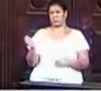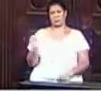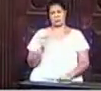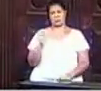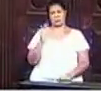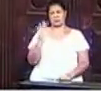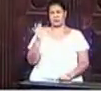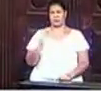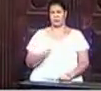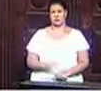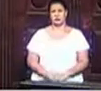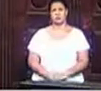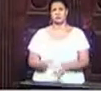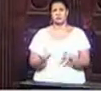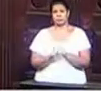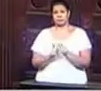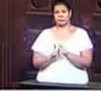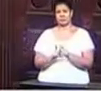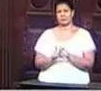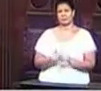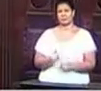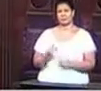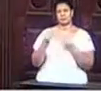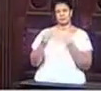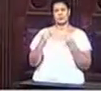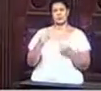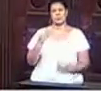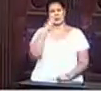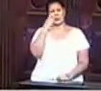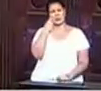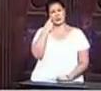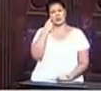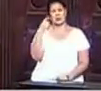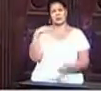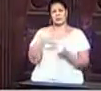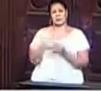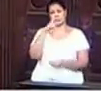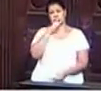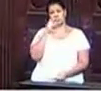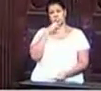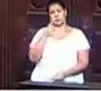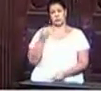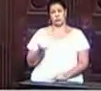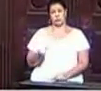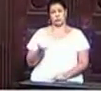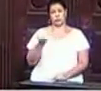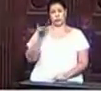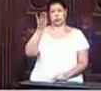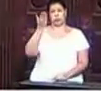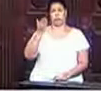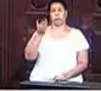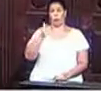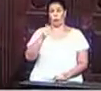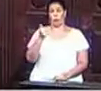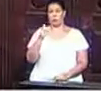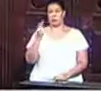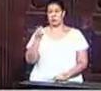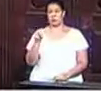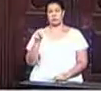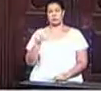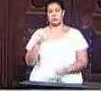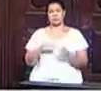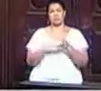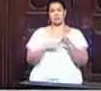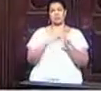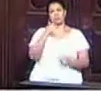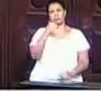pratique esse aumento no final de semana, e um aumento substancioso. Eu acho que vai de 11,50 para 18,50,